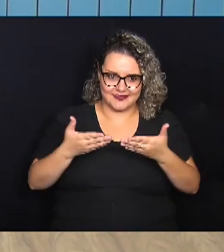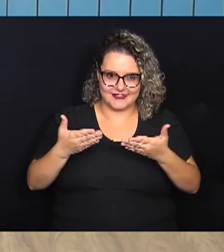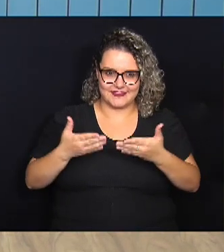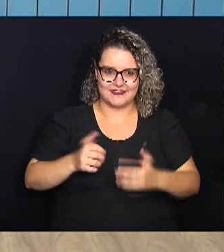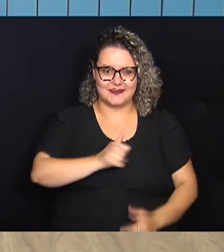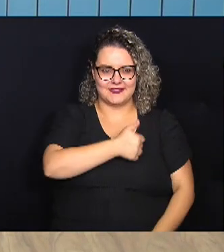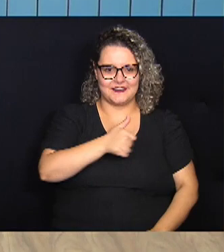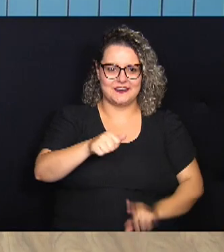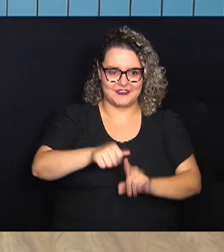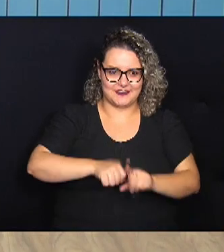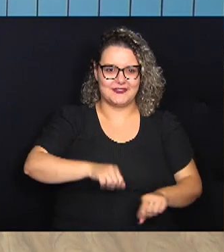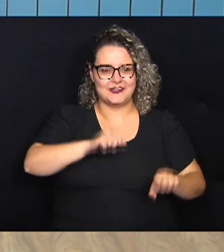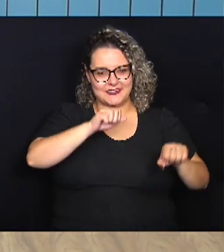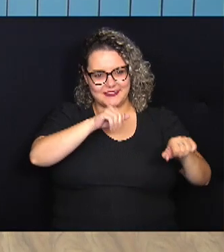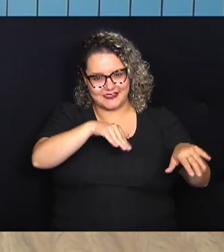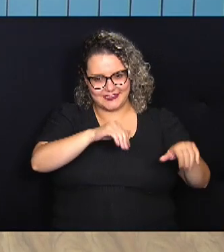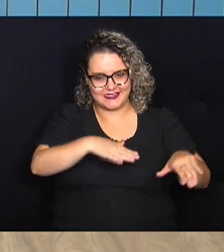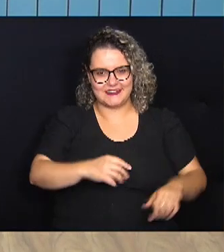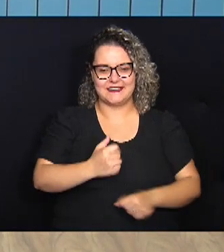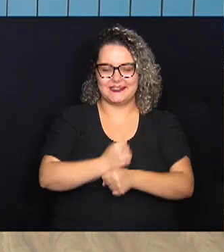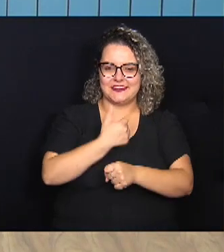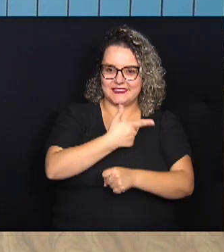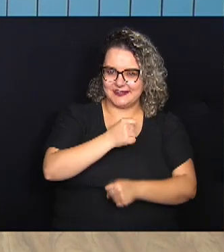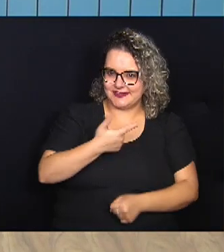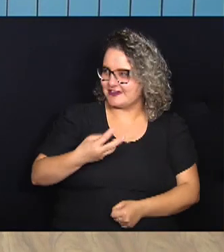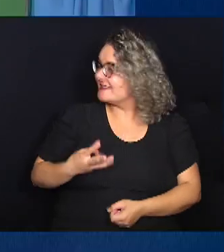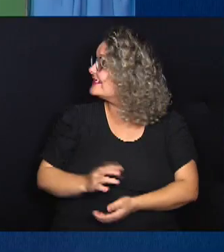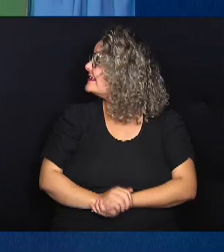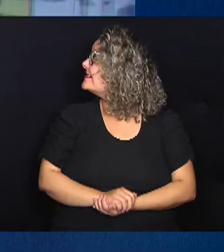de setembro de 2023.